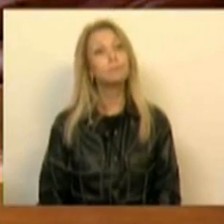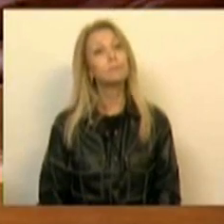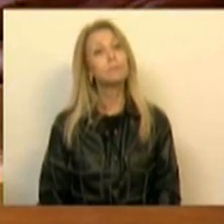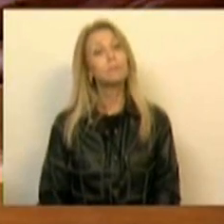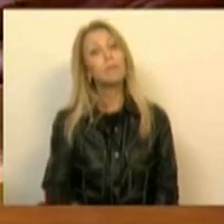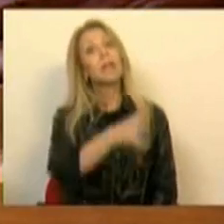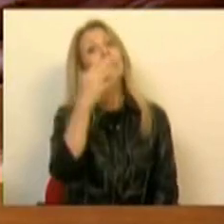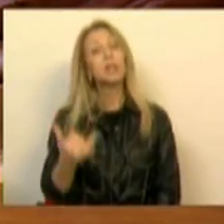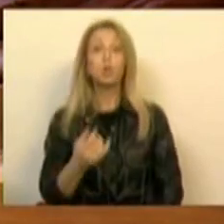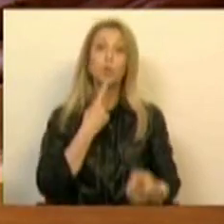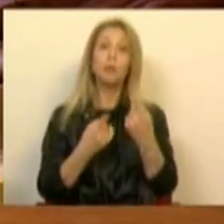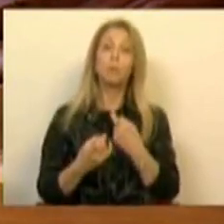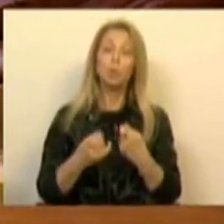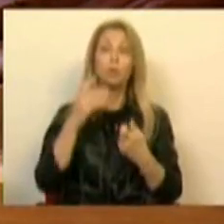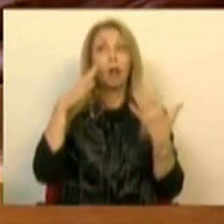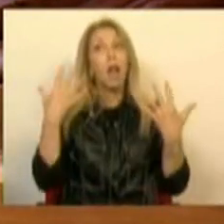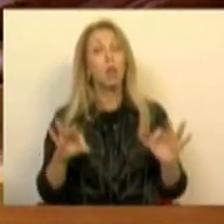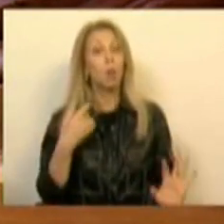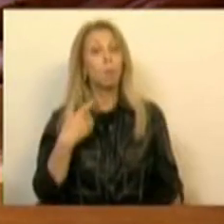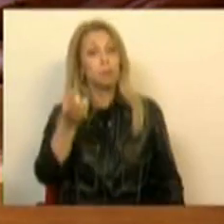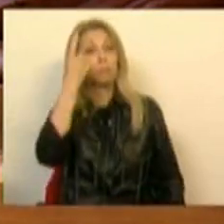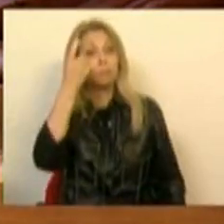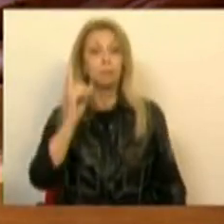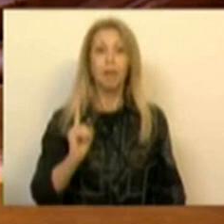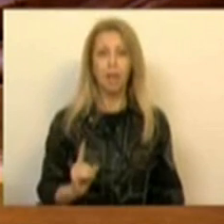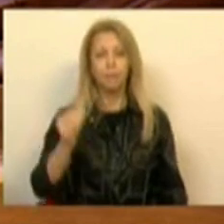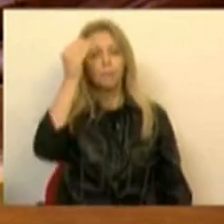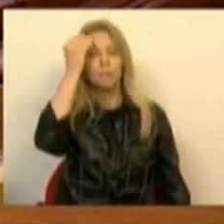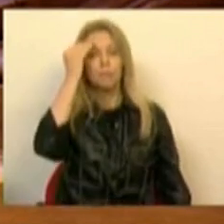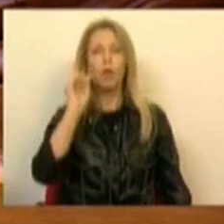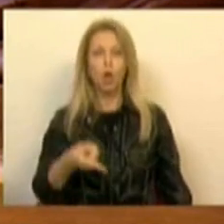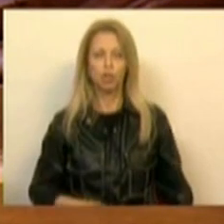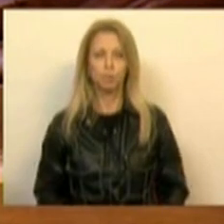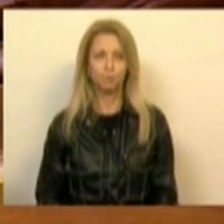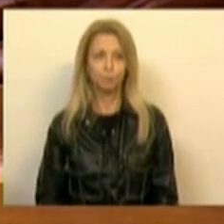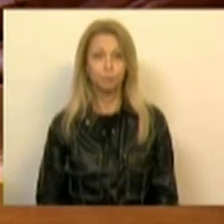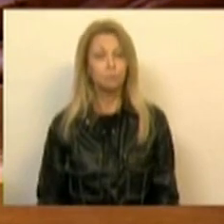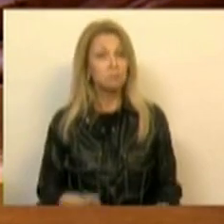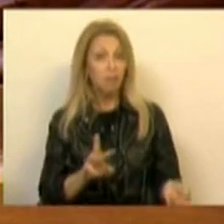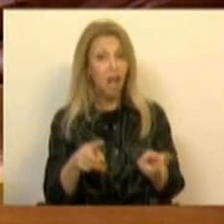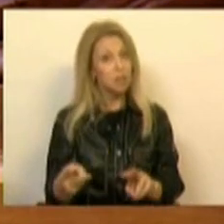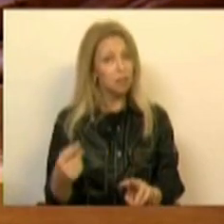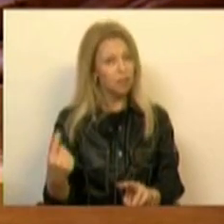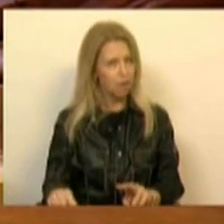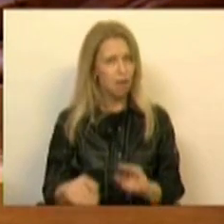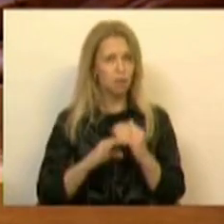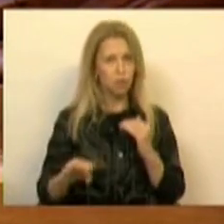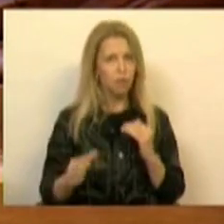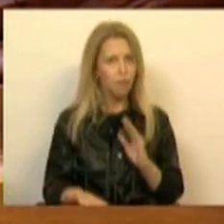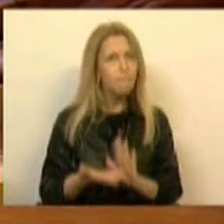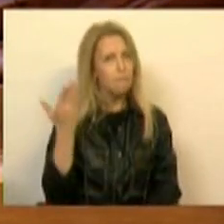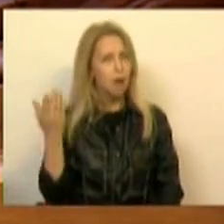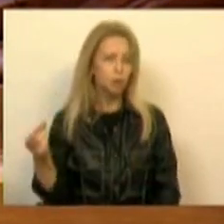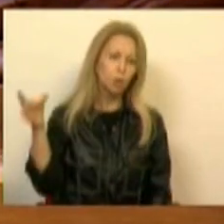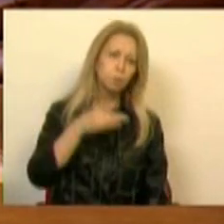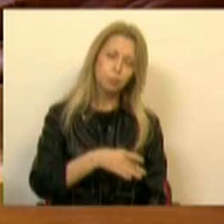A segunda pergunta que naturalmente se coloca é saber o seguinte: há uma alternativa mais estável do que